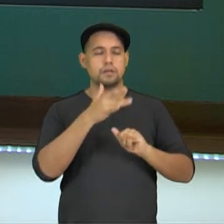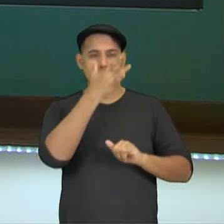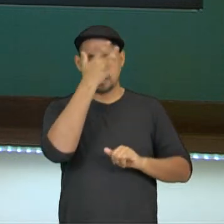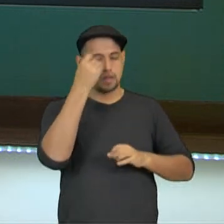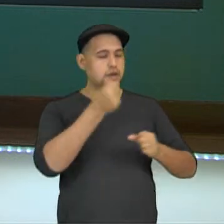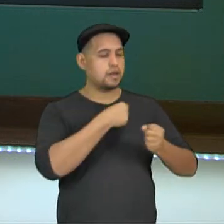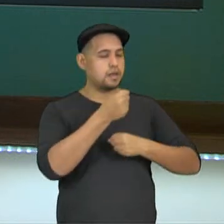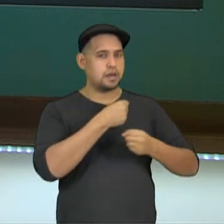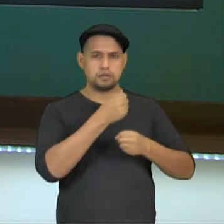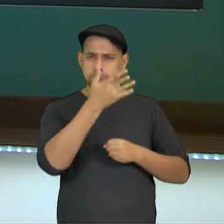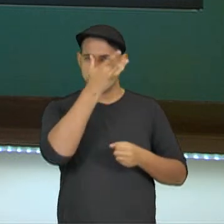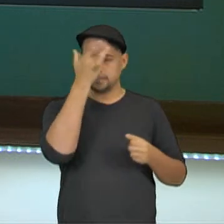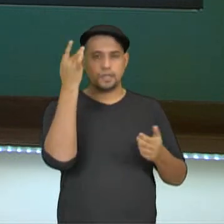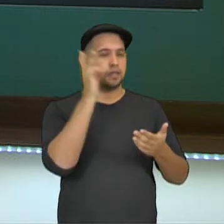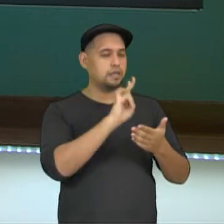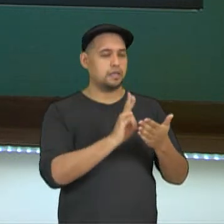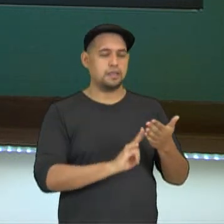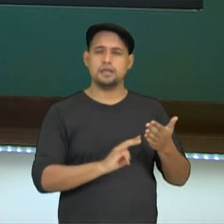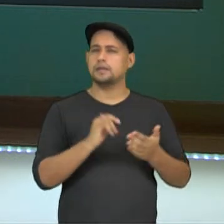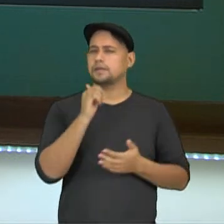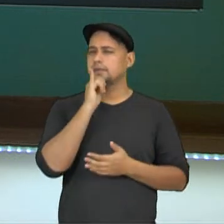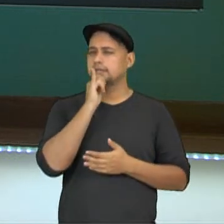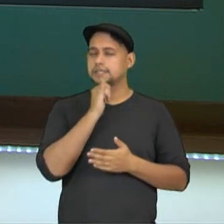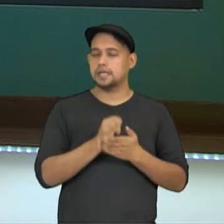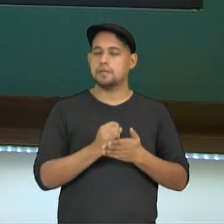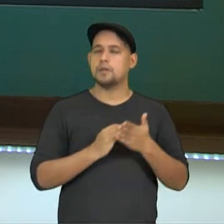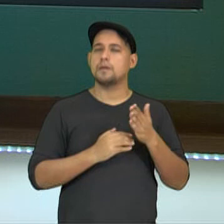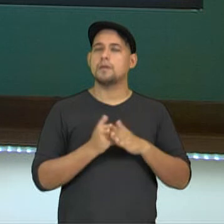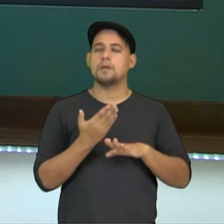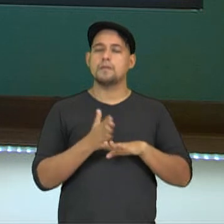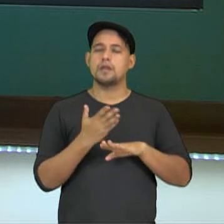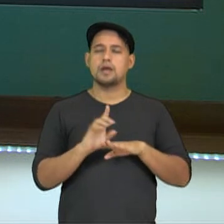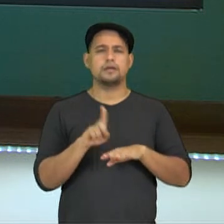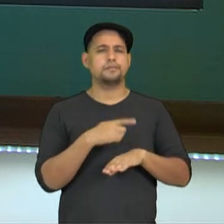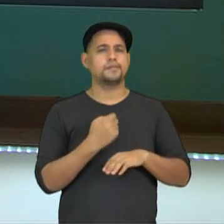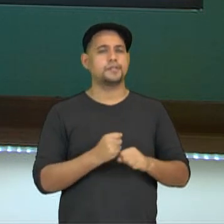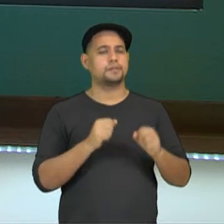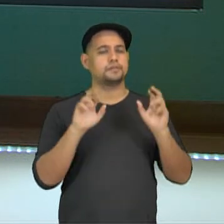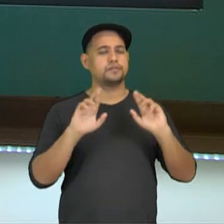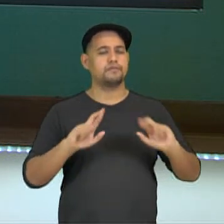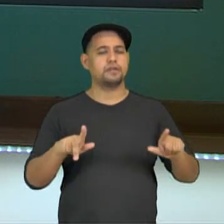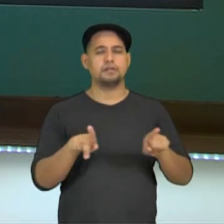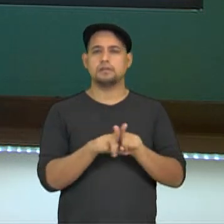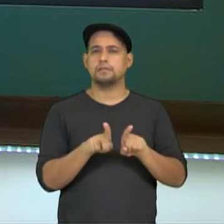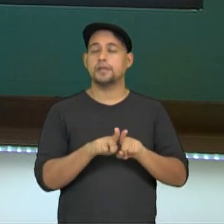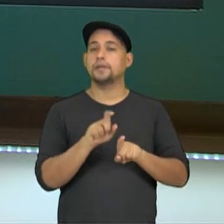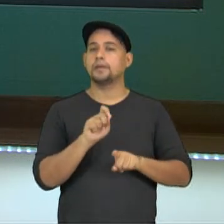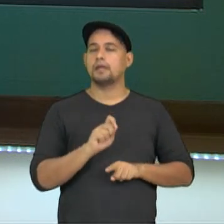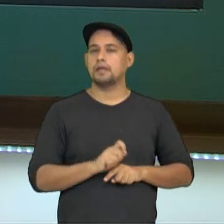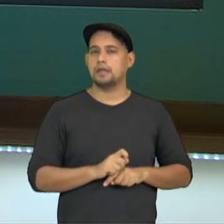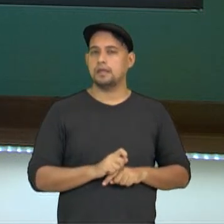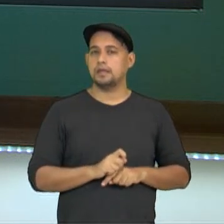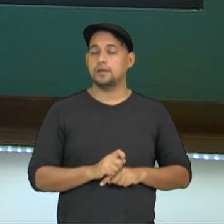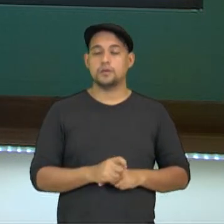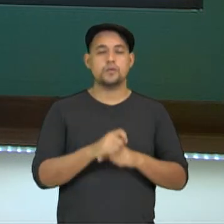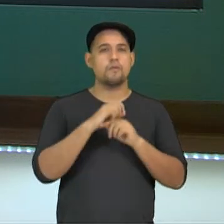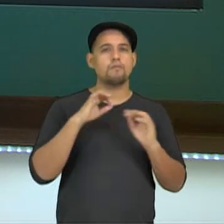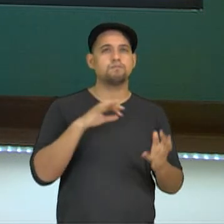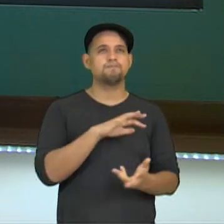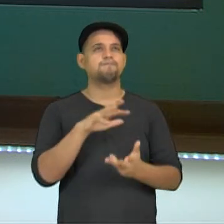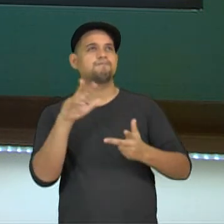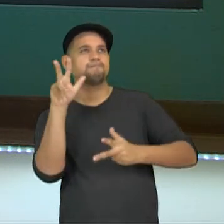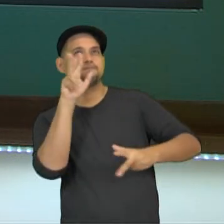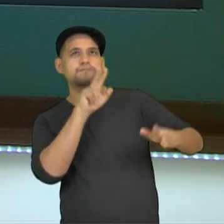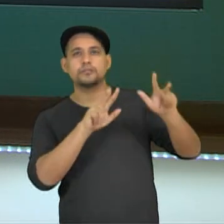interlocutor, para o leitor. Um exemplo prático disso, para a gente poder diferenciar ali no mundo televisivo,